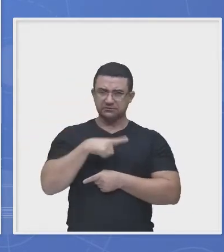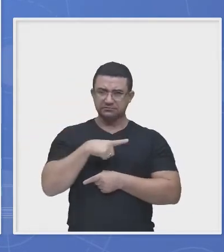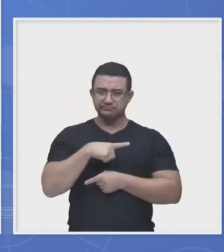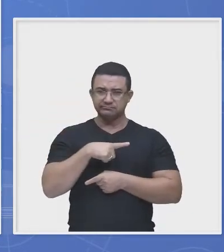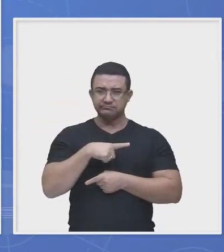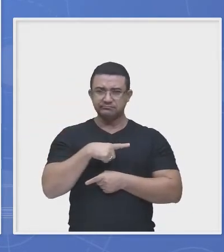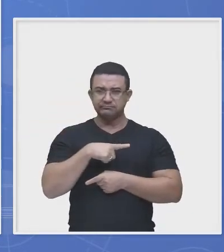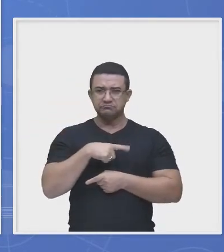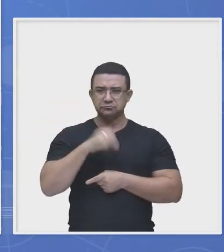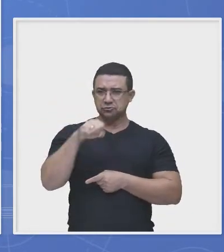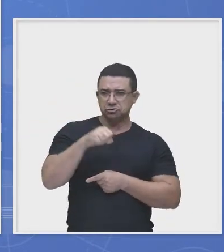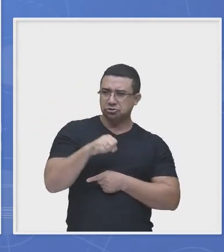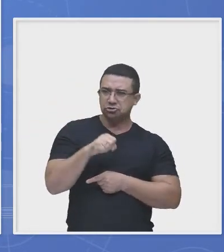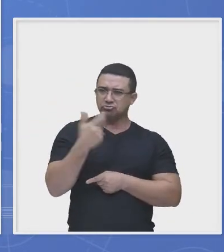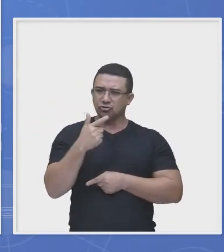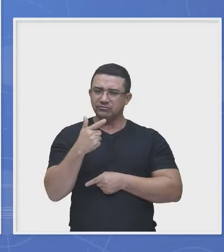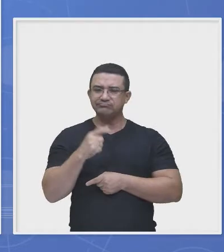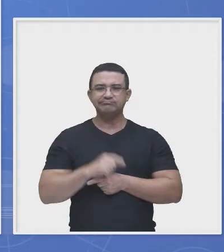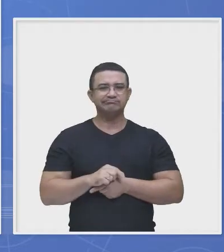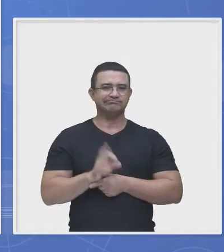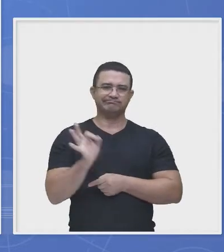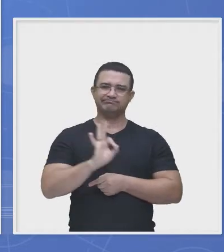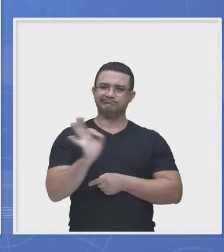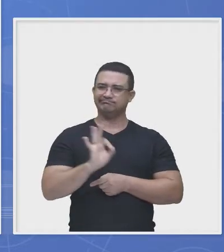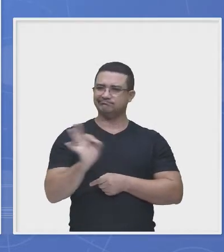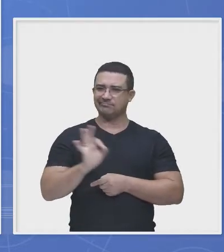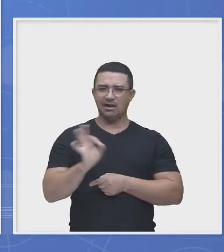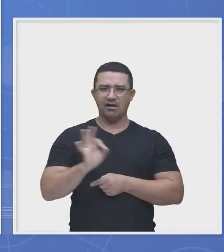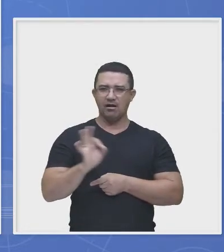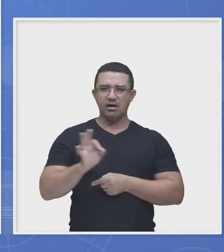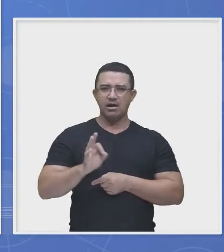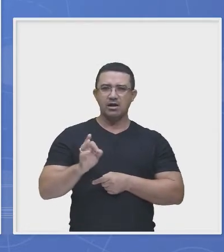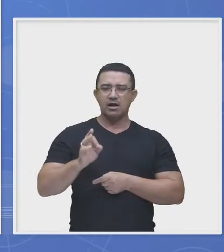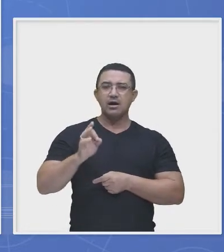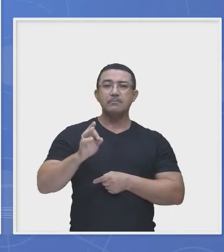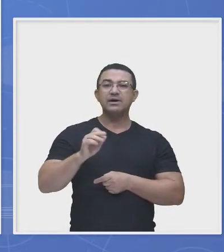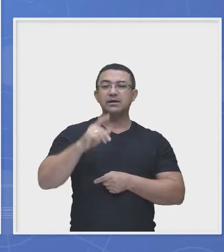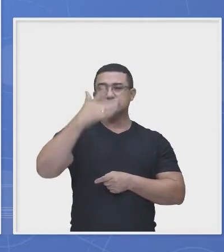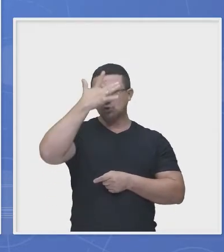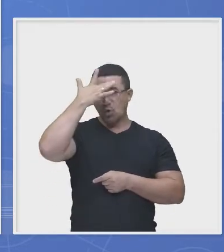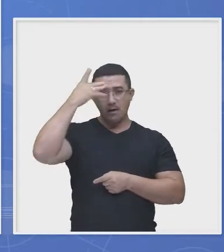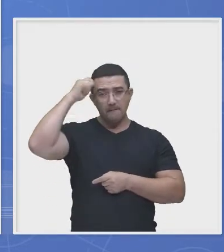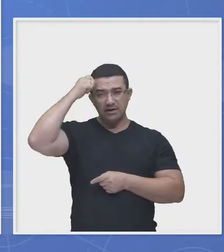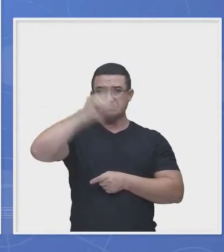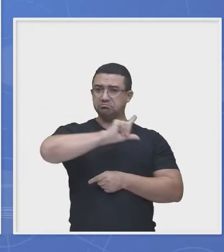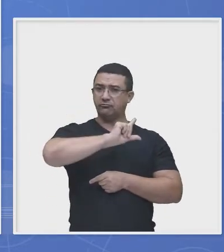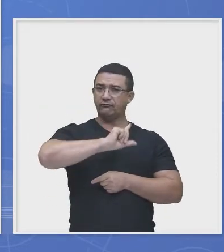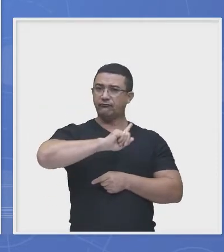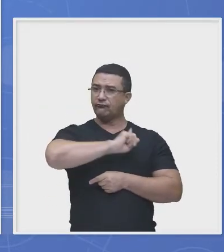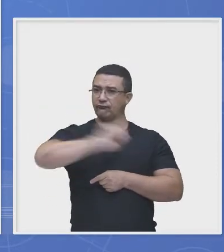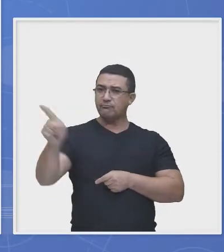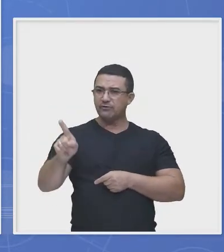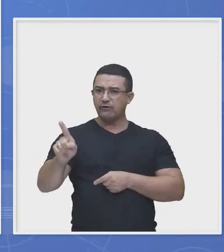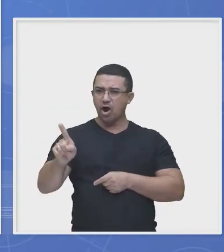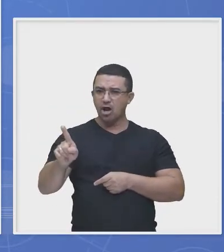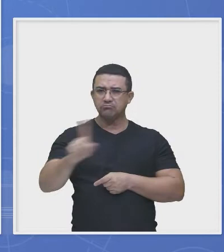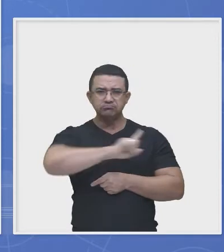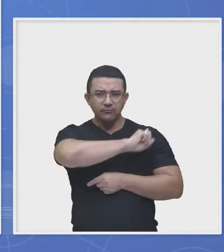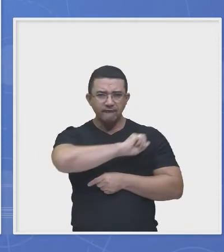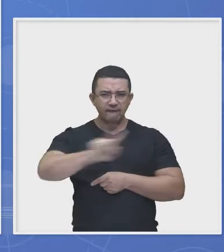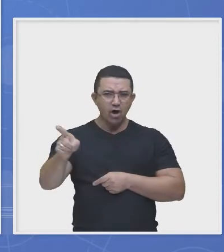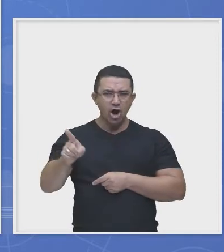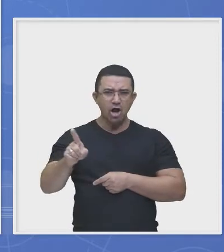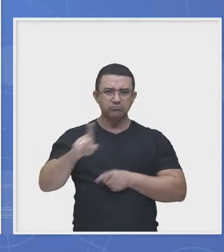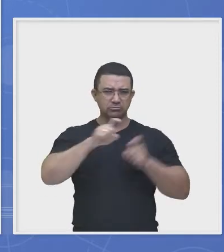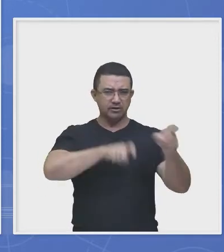não? Não houve. Percebo que elas foram mandadas embora das fazendas, elas estavam livres, porém ficaram o quê? Sem empregos,